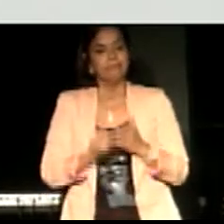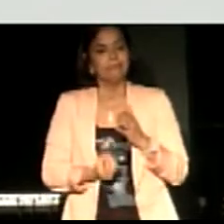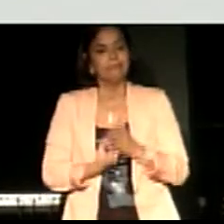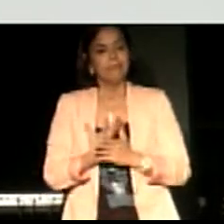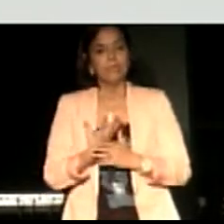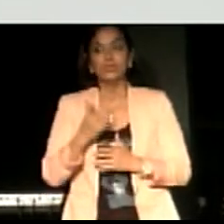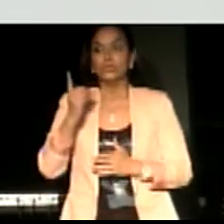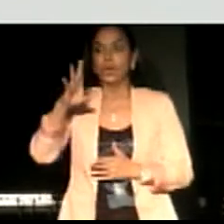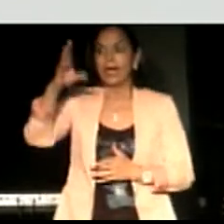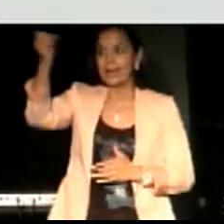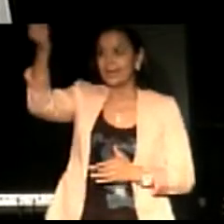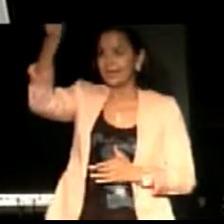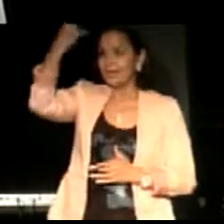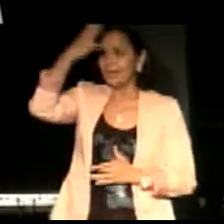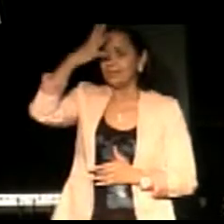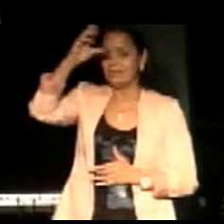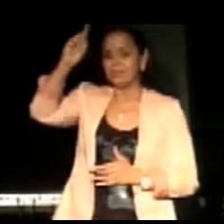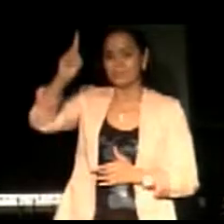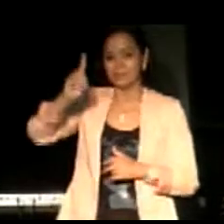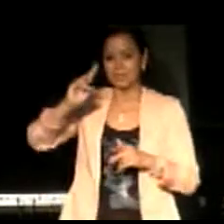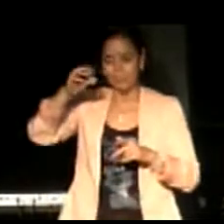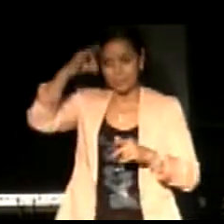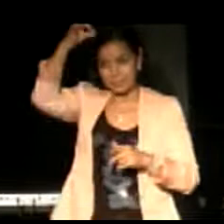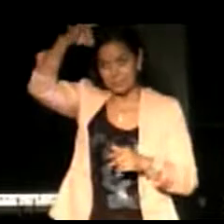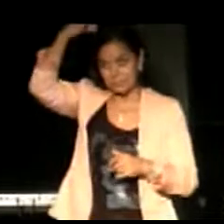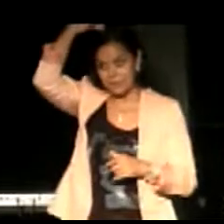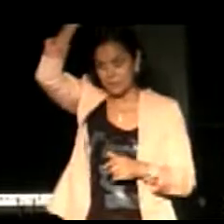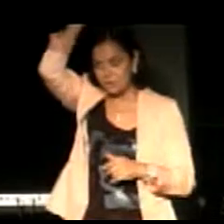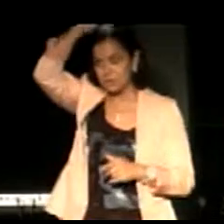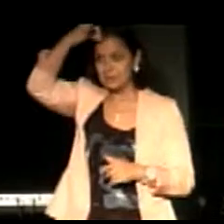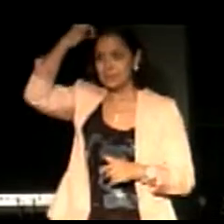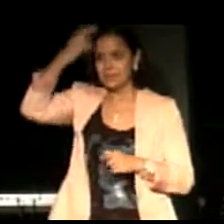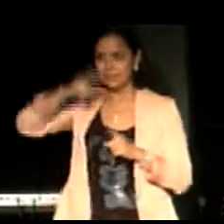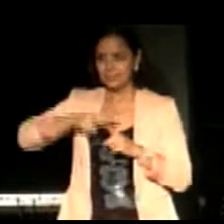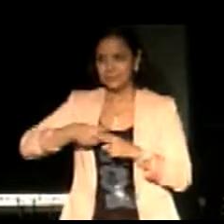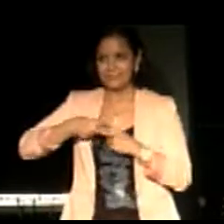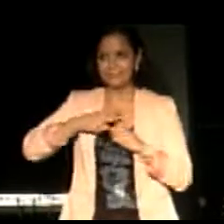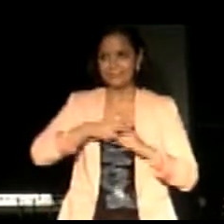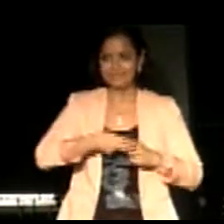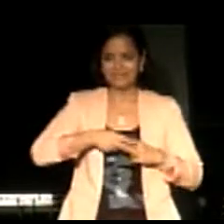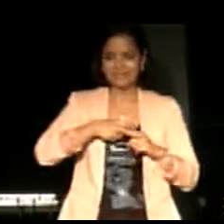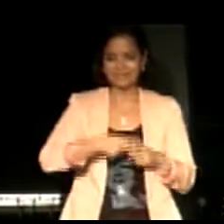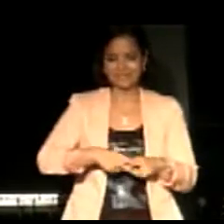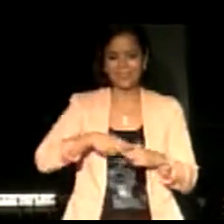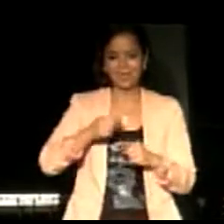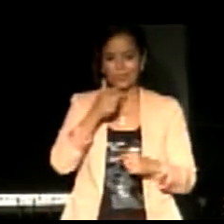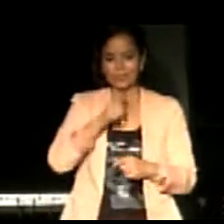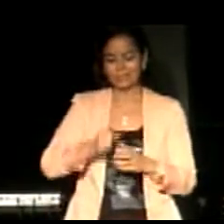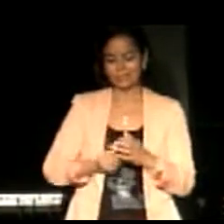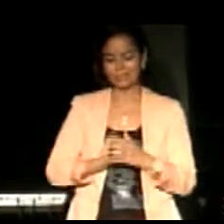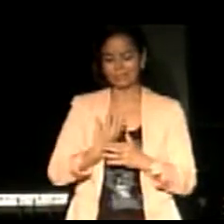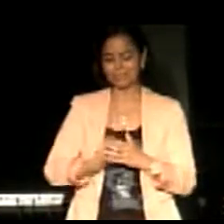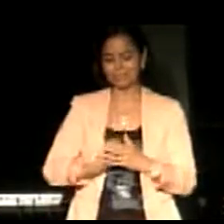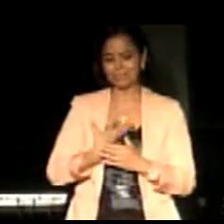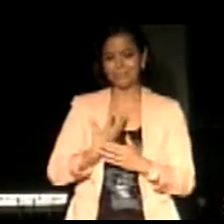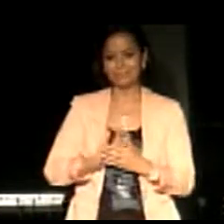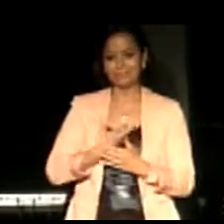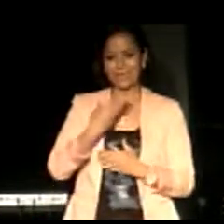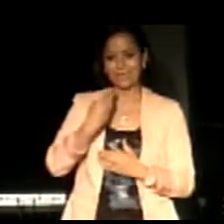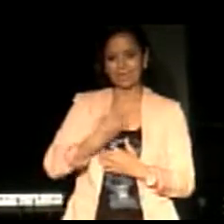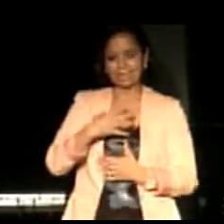somente a graça e a operação do Espírito Santo é capaz de produzir.